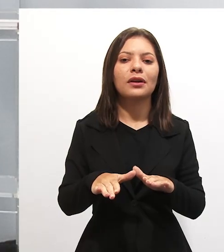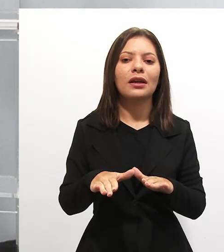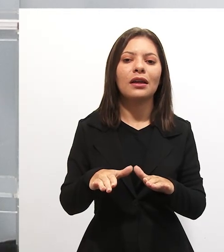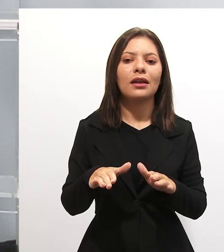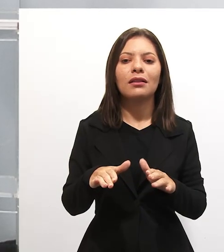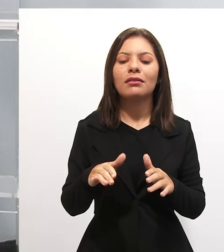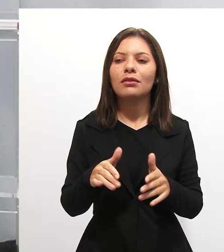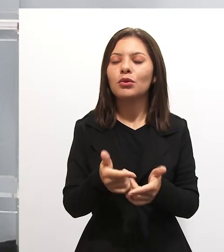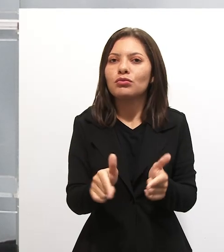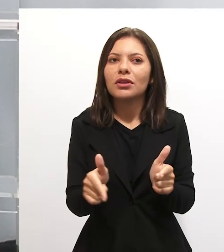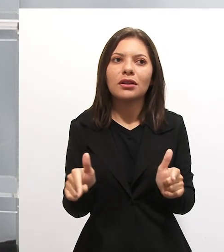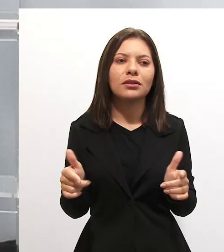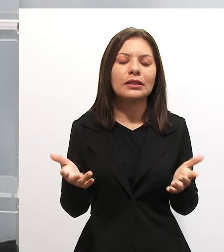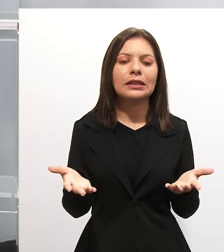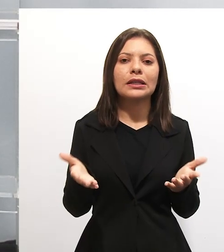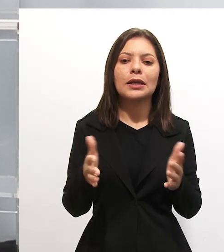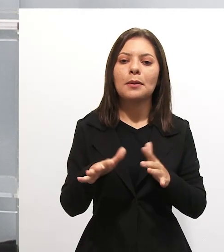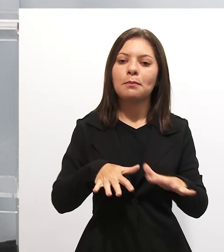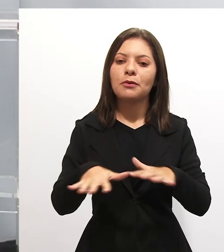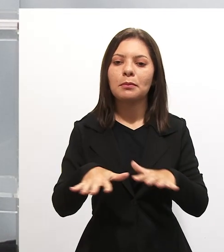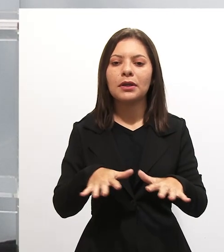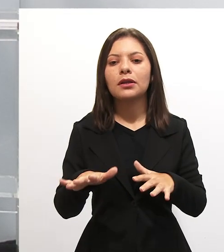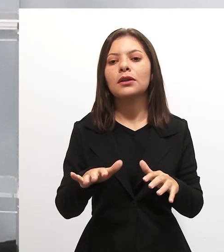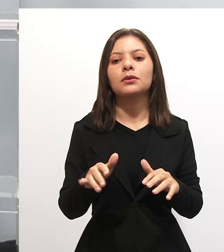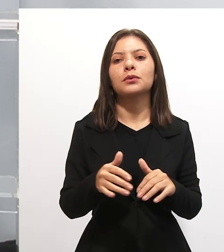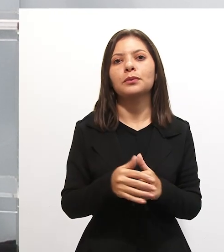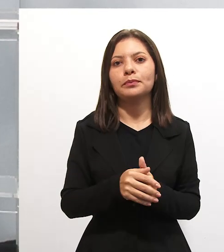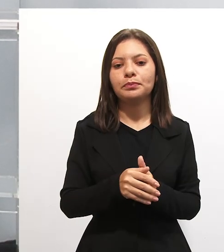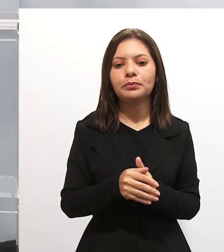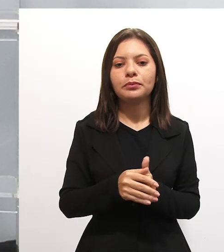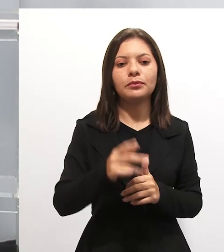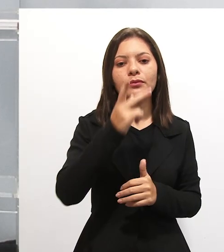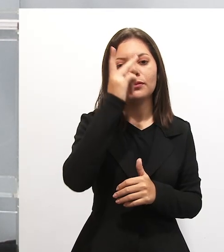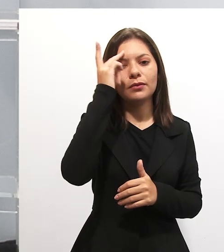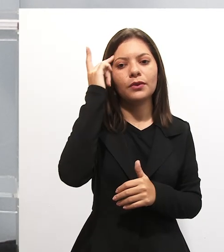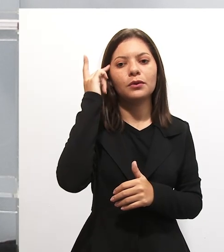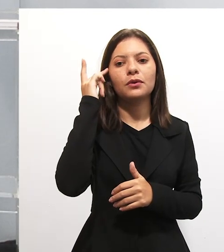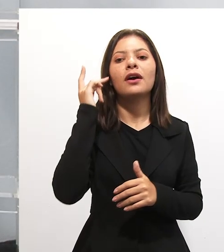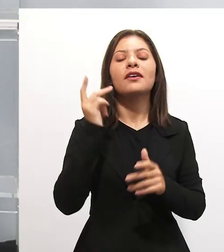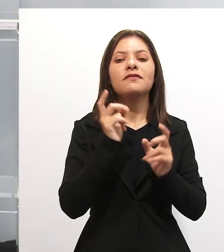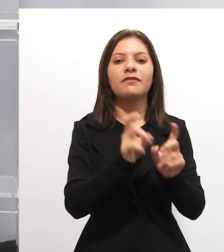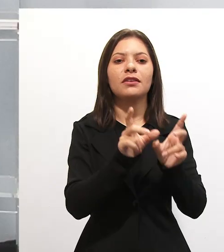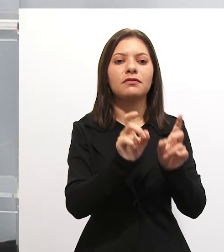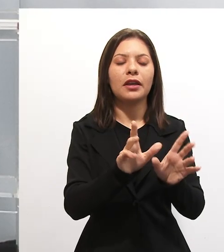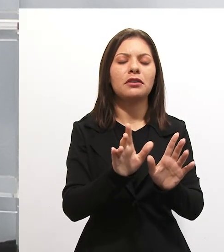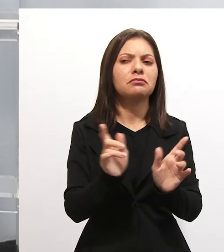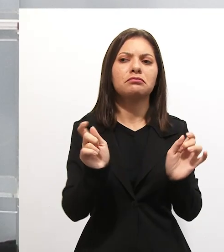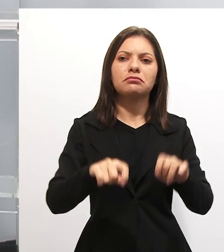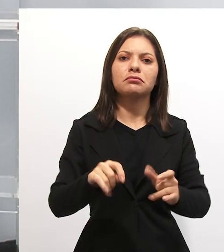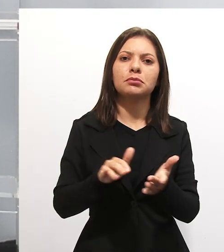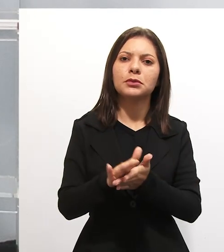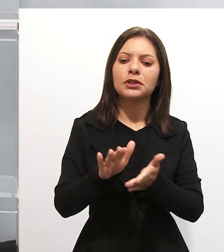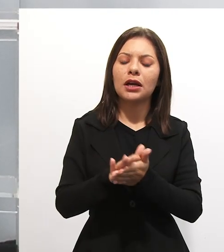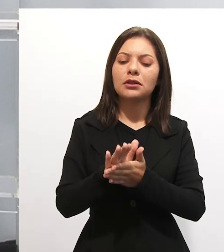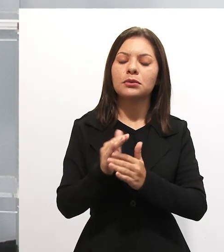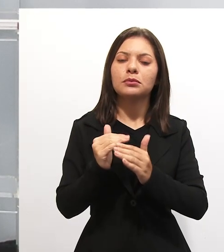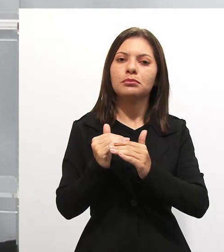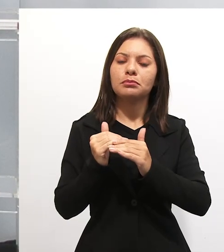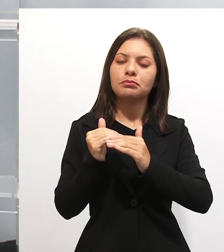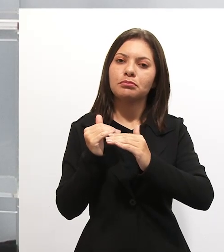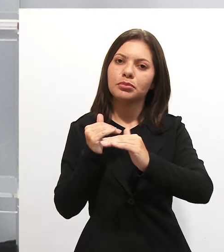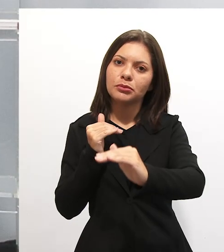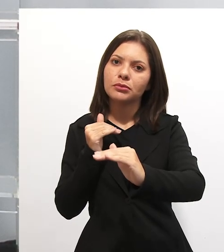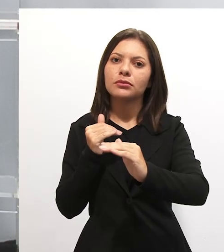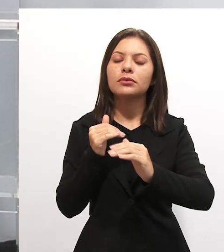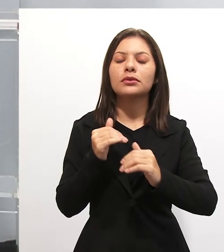repercussão, independente. Para quem vender, já consegue fixar muito bem seus gastos com relação ao seu